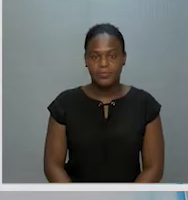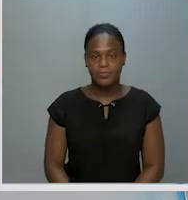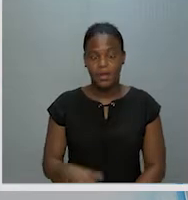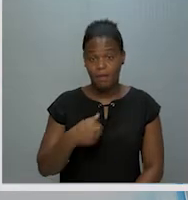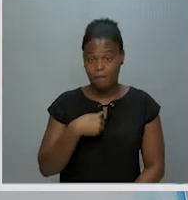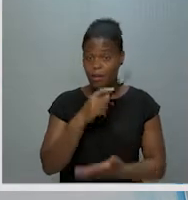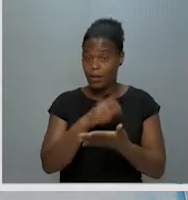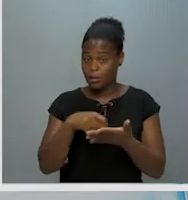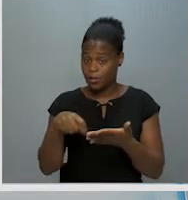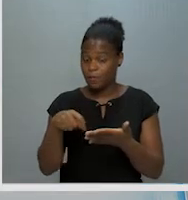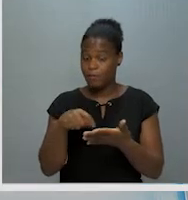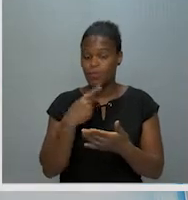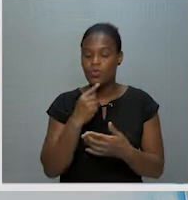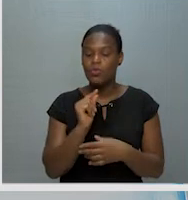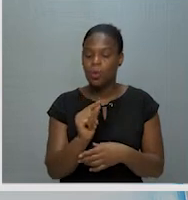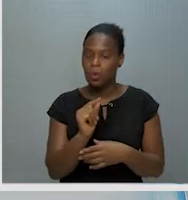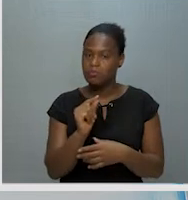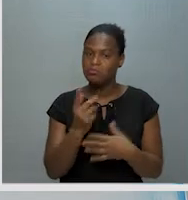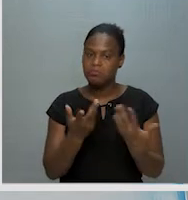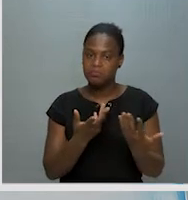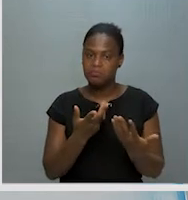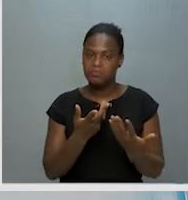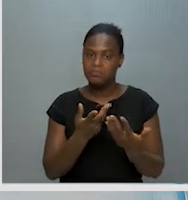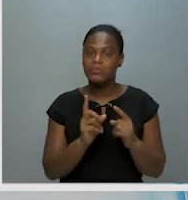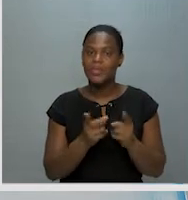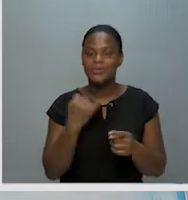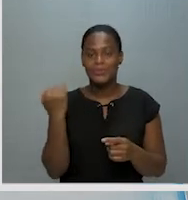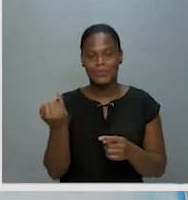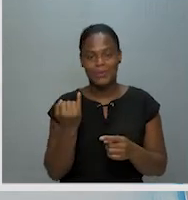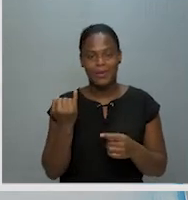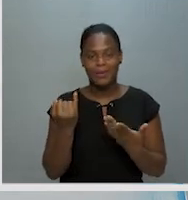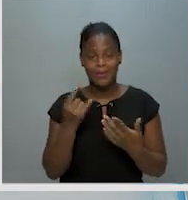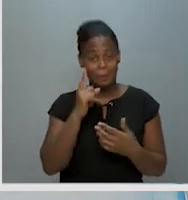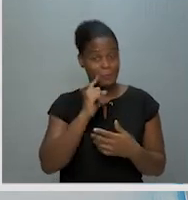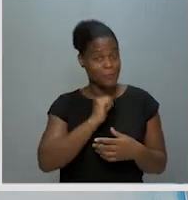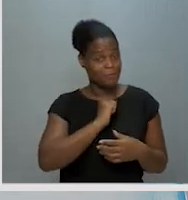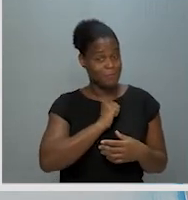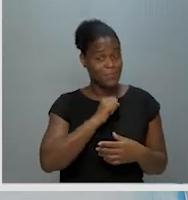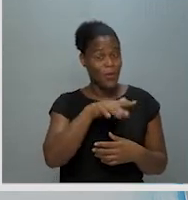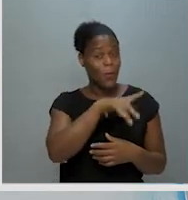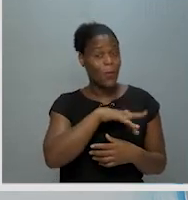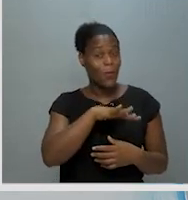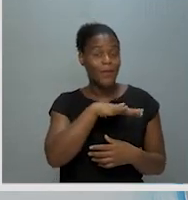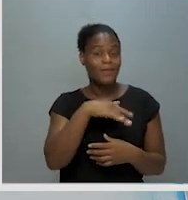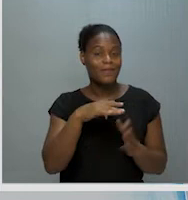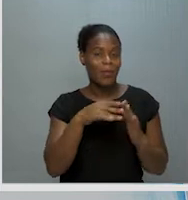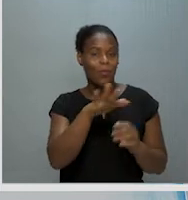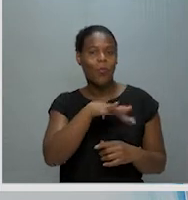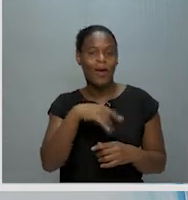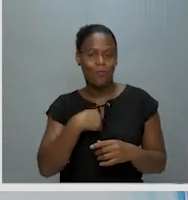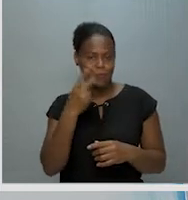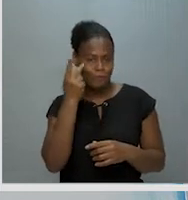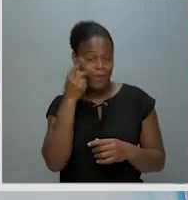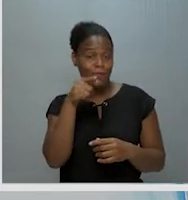Eu escrevi aqui nomes das instituições da minha localidade. E